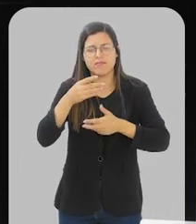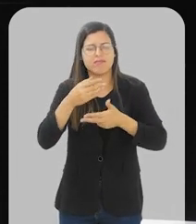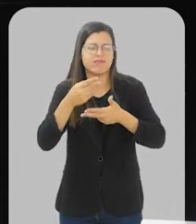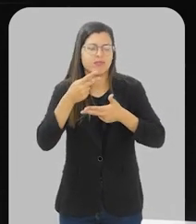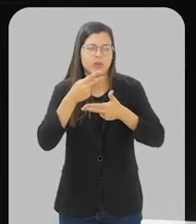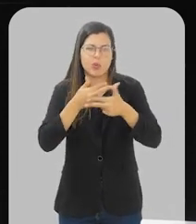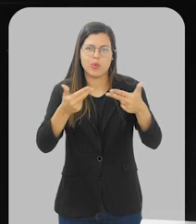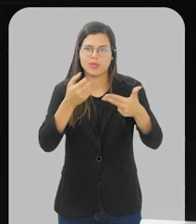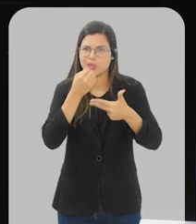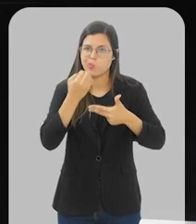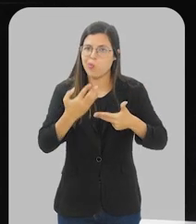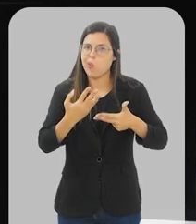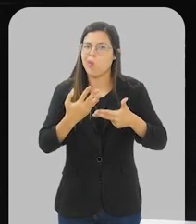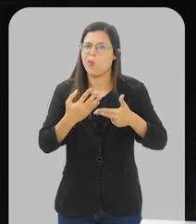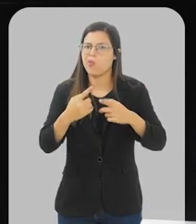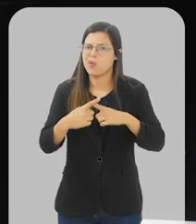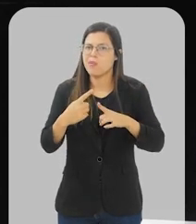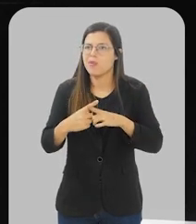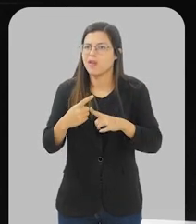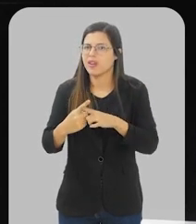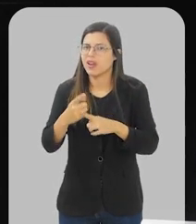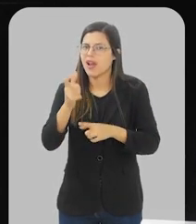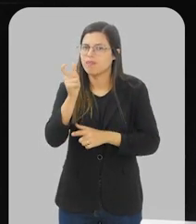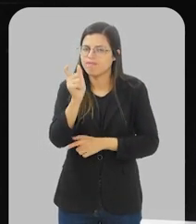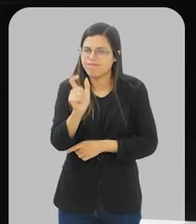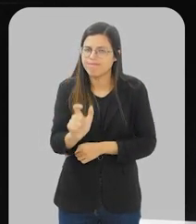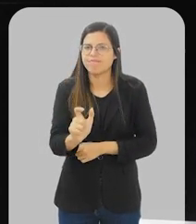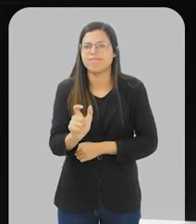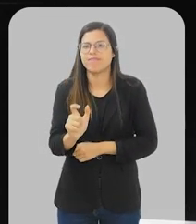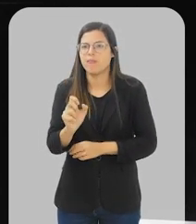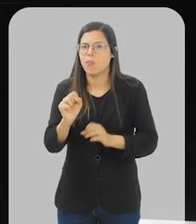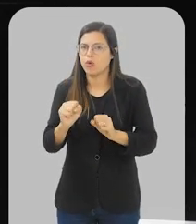coisas boas também, porque palavras têm poder.